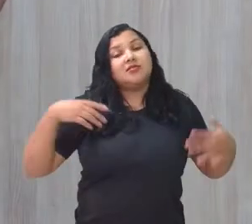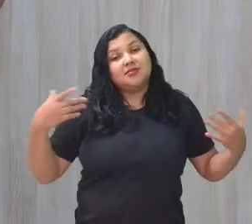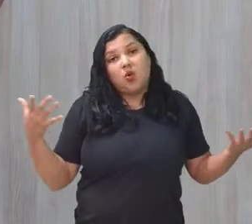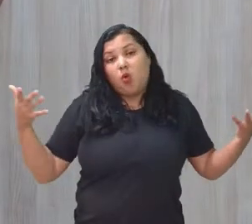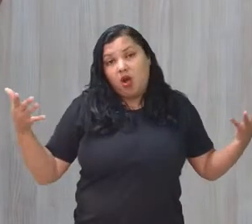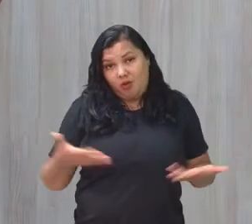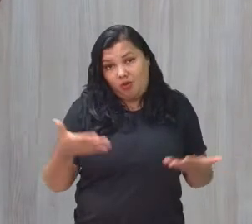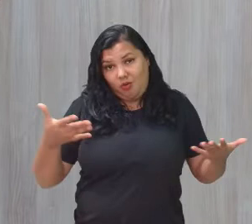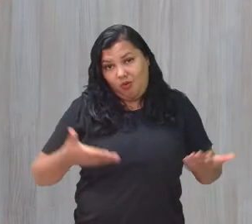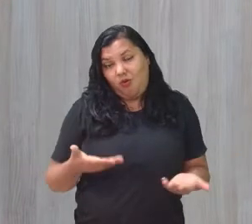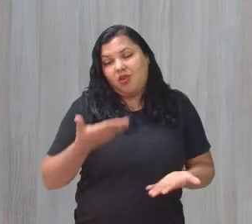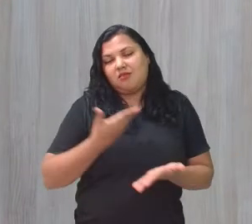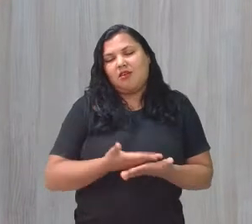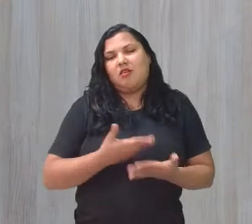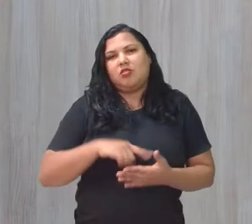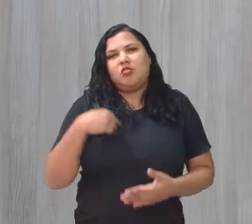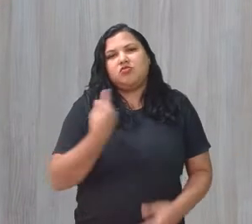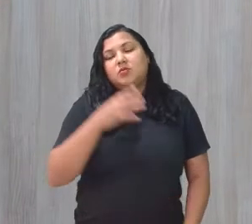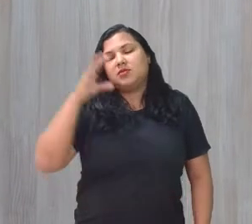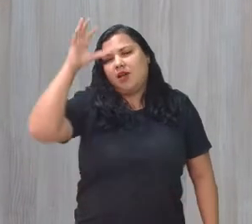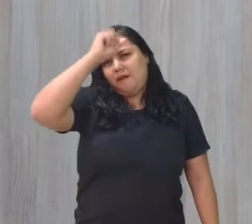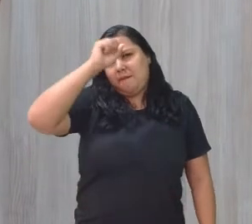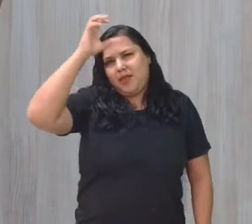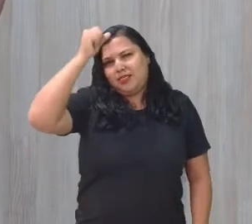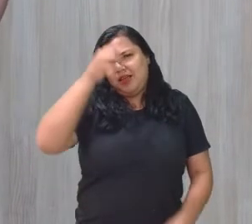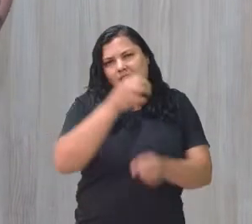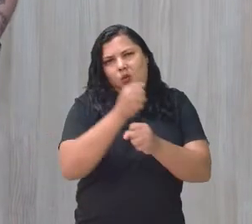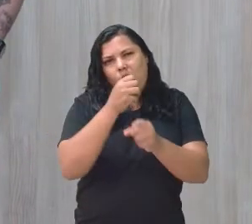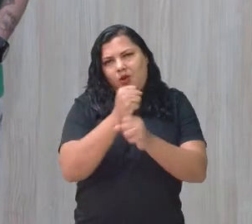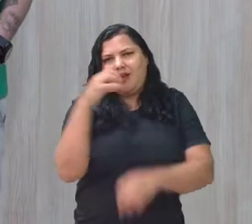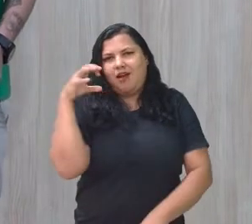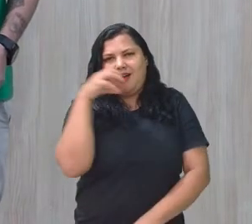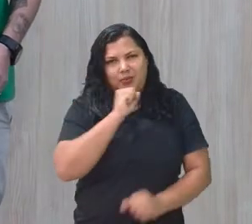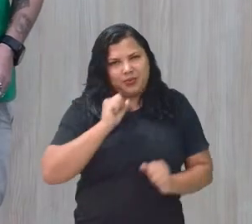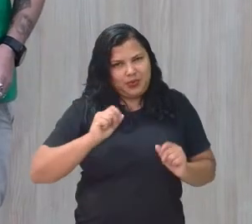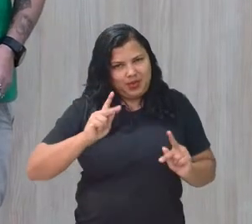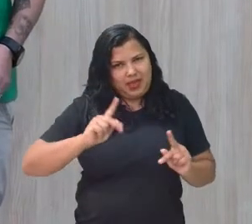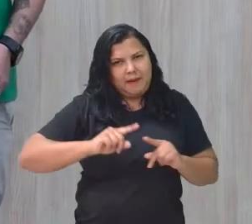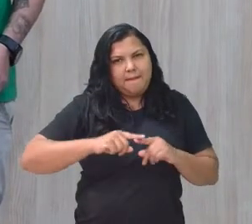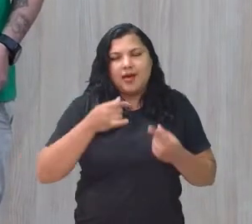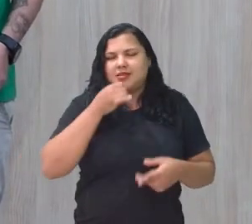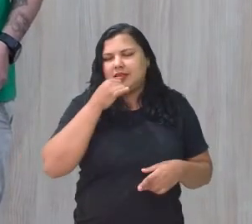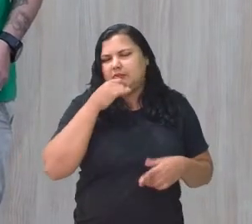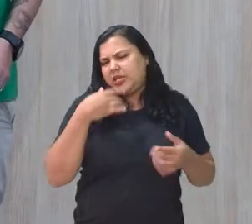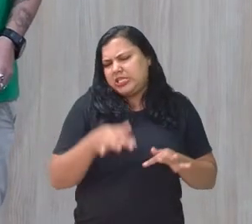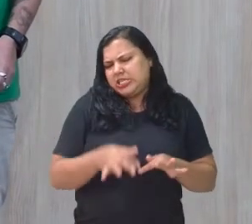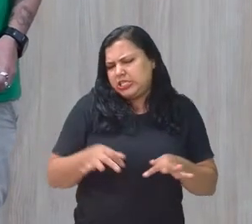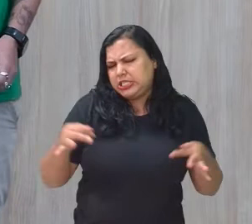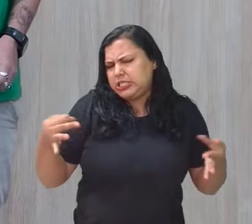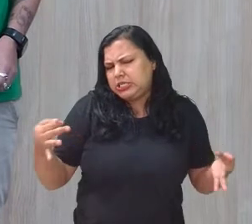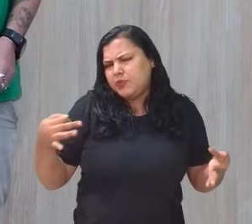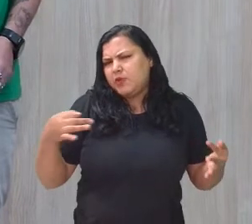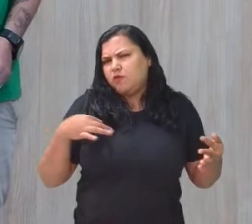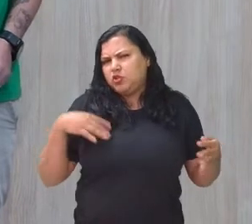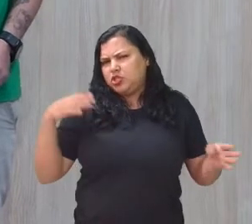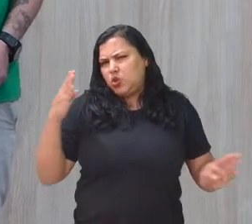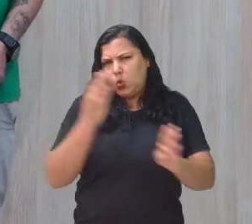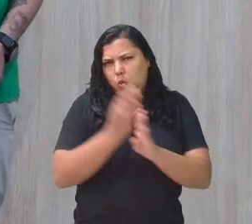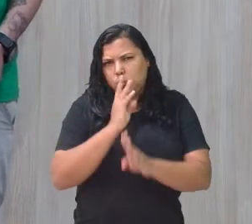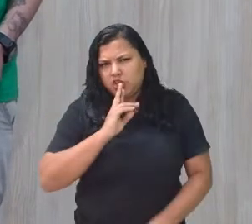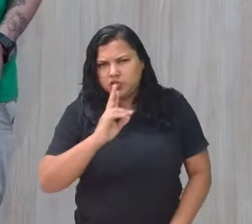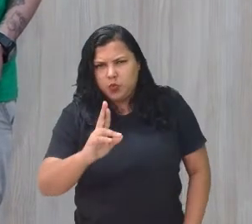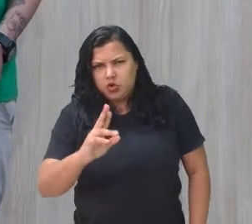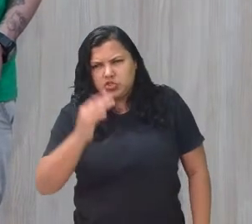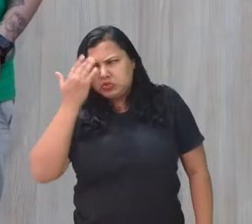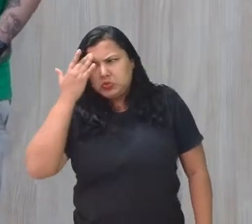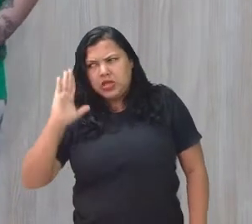calcular porcentagem nesse estilo aqui de maneira mais rápida, mas não é aquela coisa que você vai chegar na resposta e não vai saber